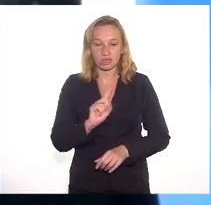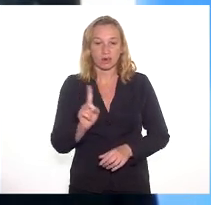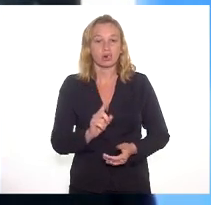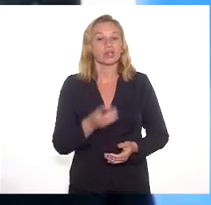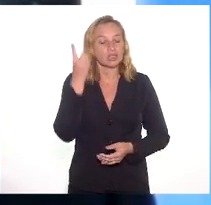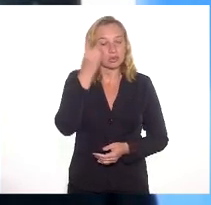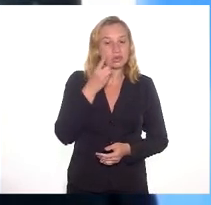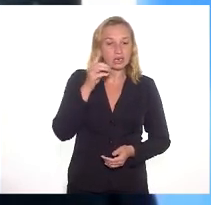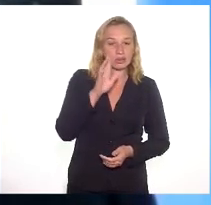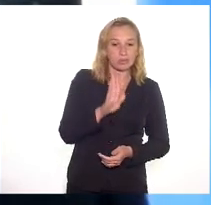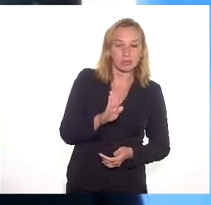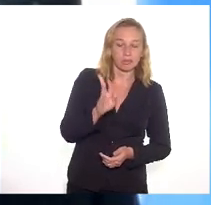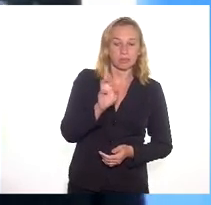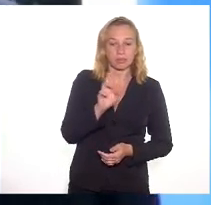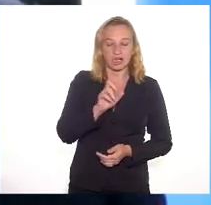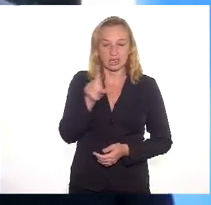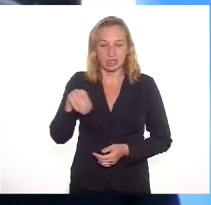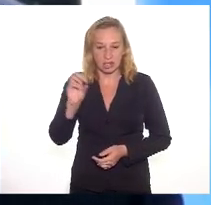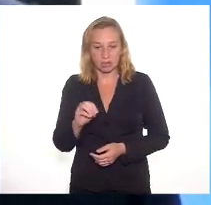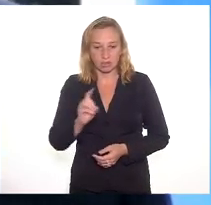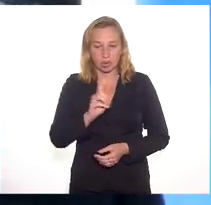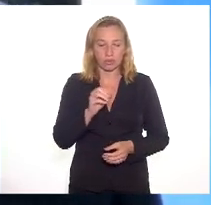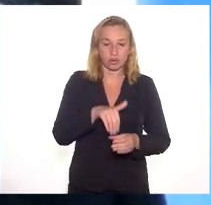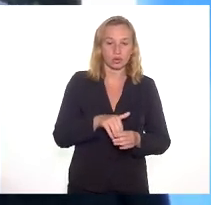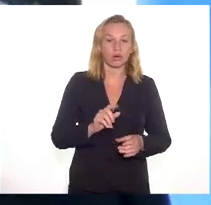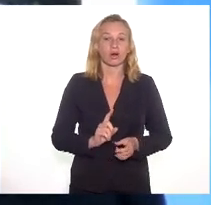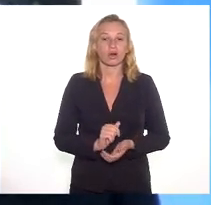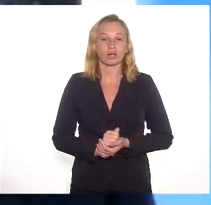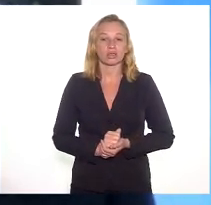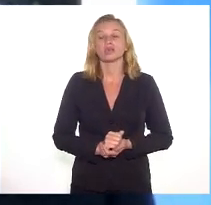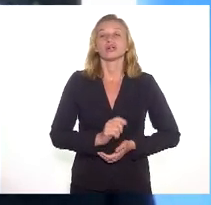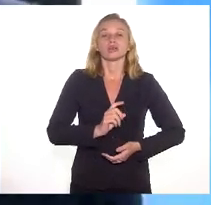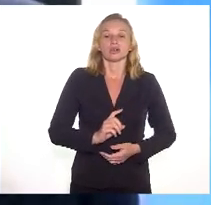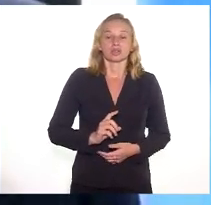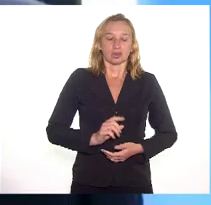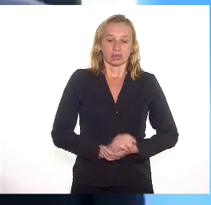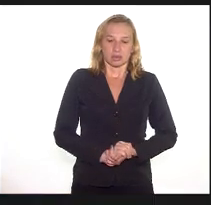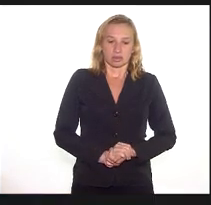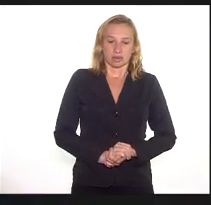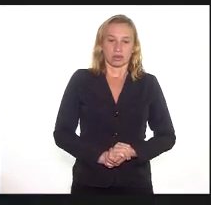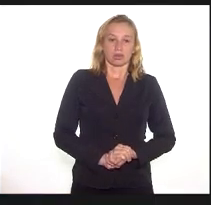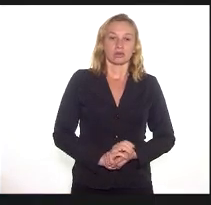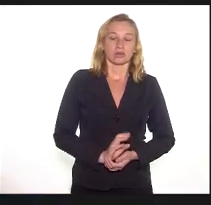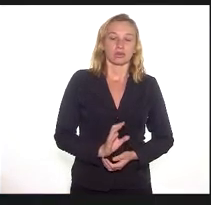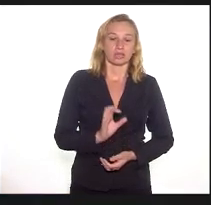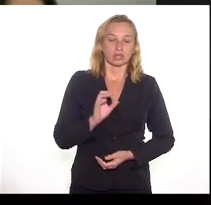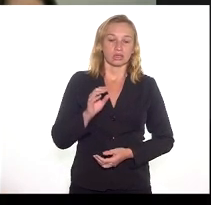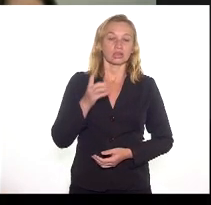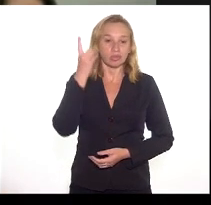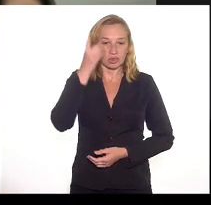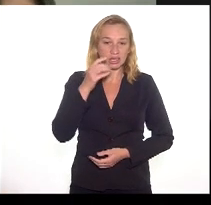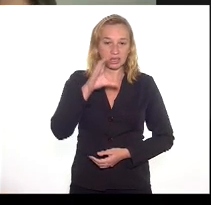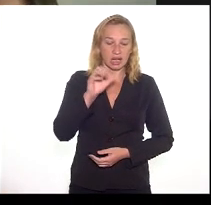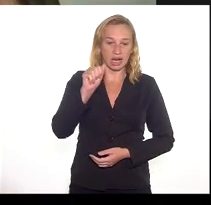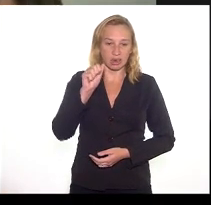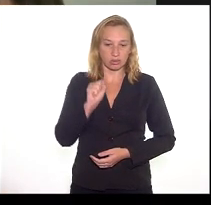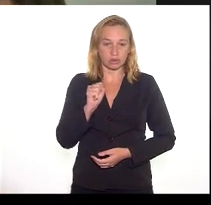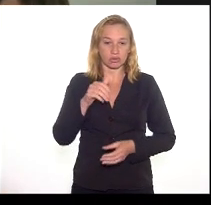Deputado Brazão, ainda não votou. Deputado Carlos Macedo. Voto não ao destaque, presidente. Boa